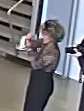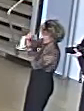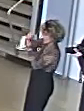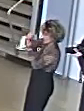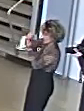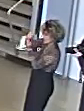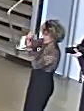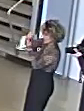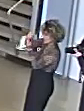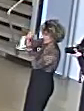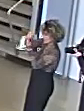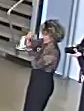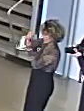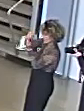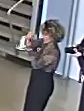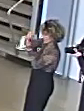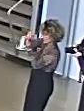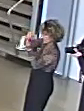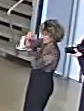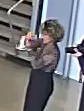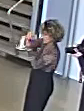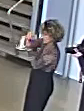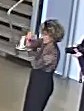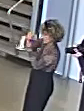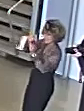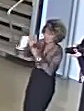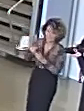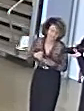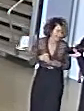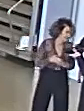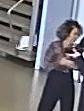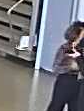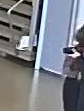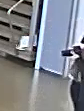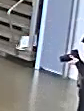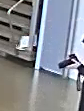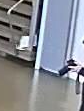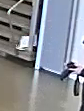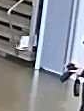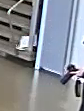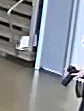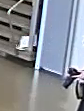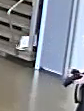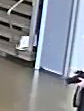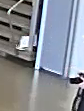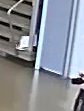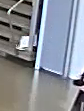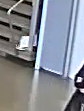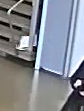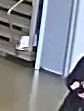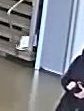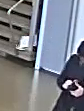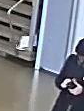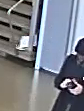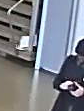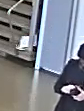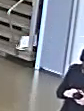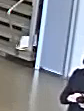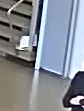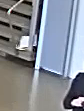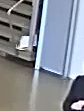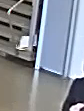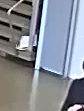feliz, sempre me fiz brasileira, claro. E minha pátria é o Brasil. Em Espanha me cobram,